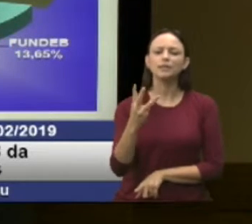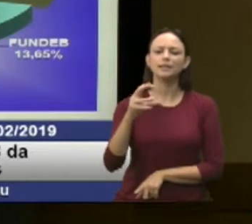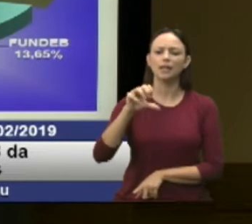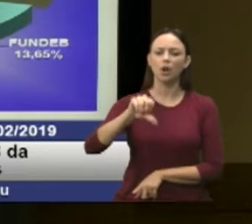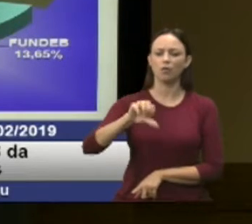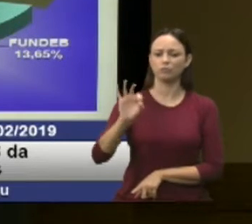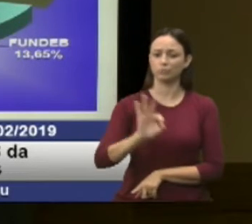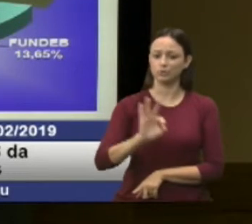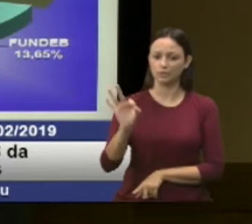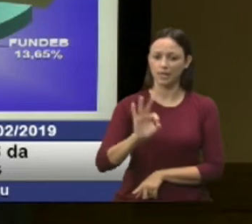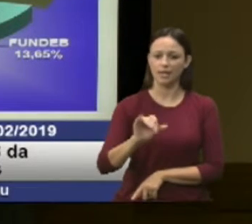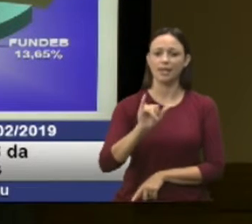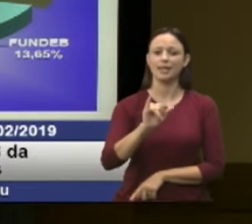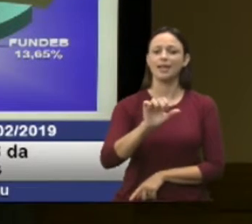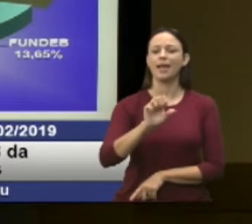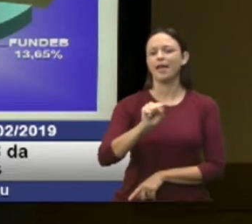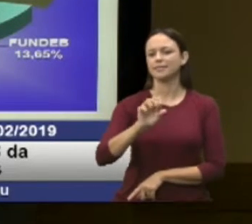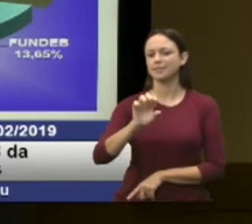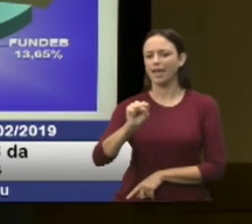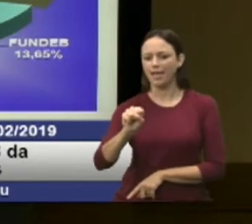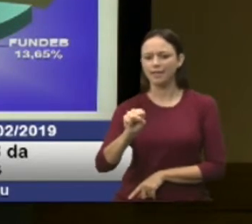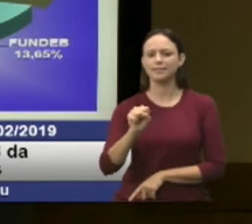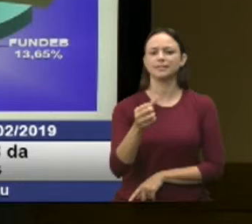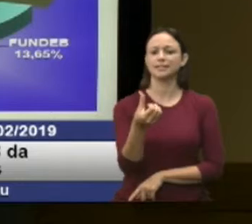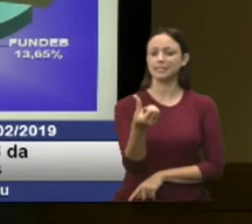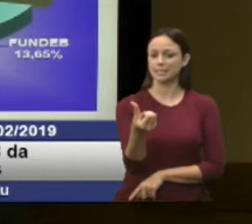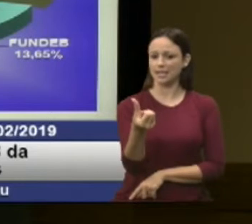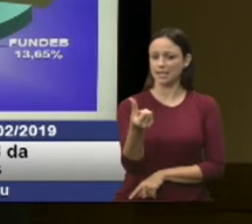5,39%, o ISS, que representa